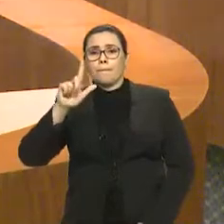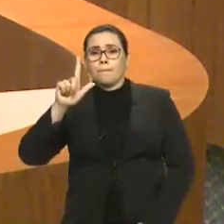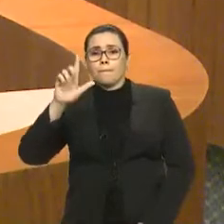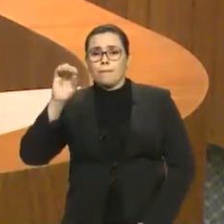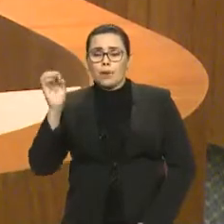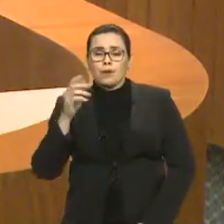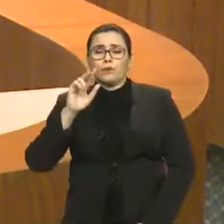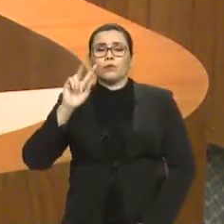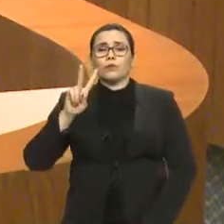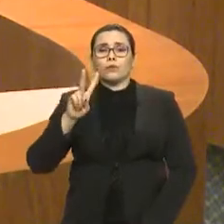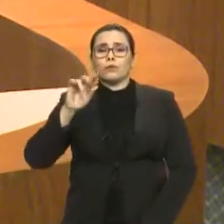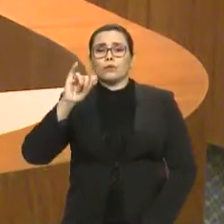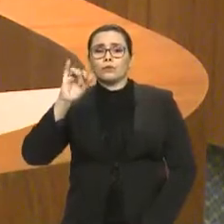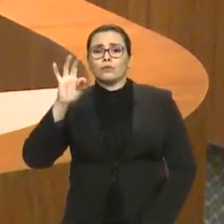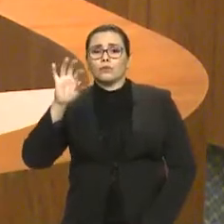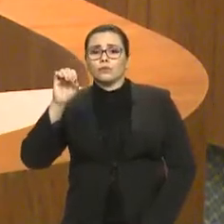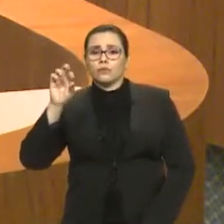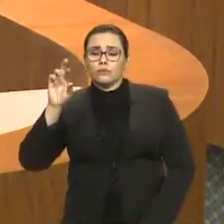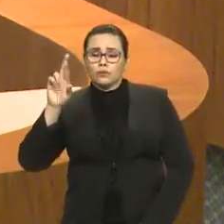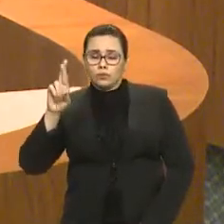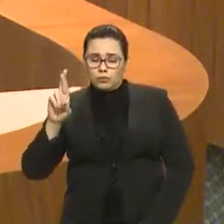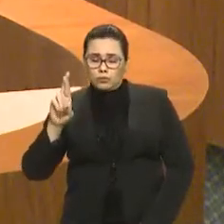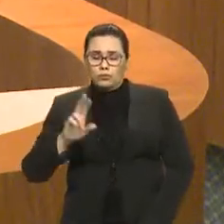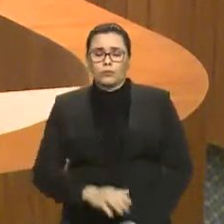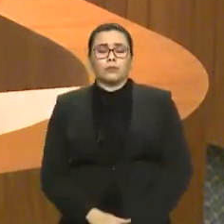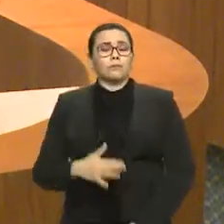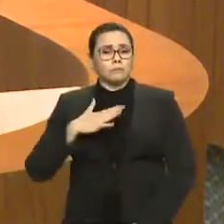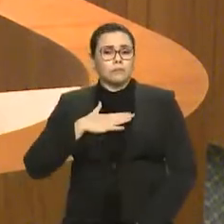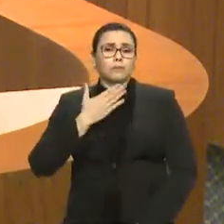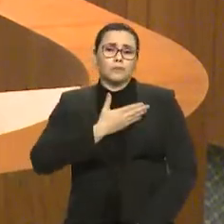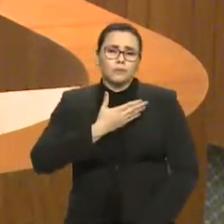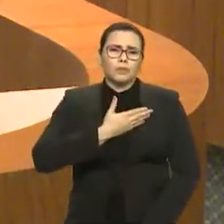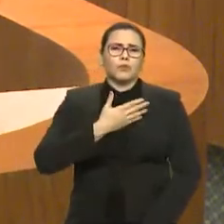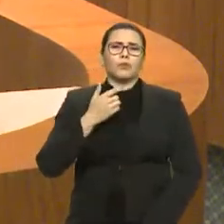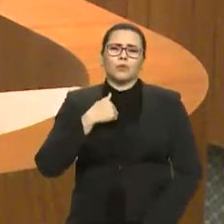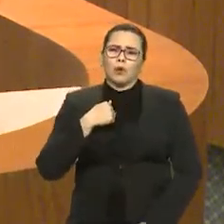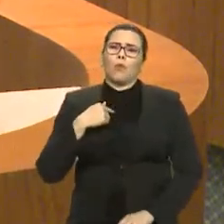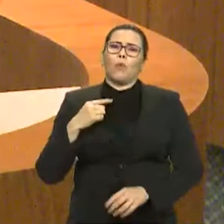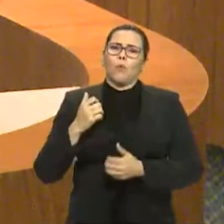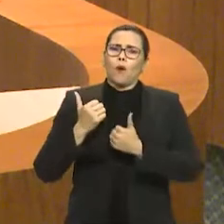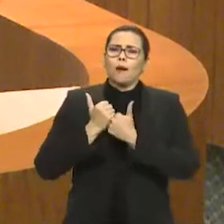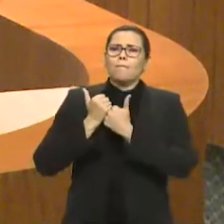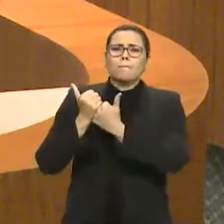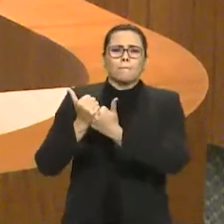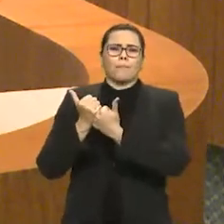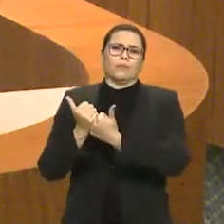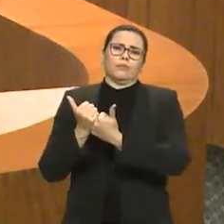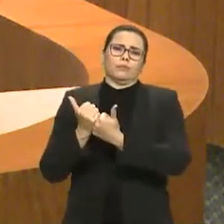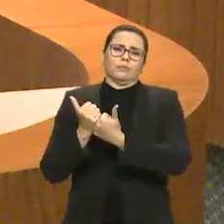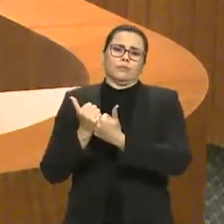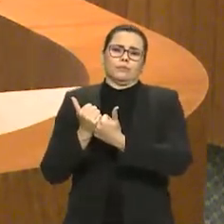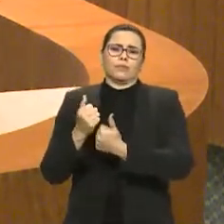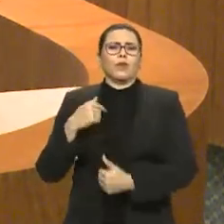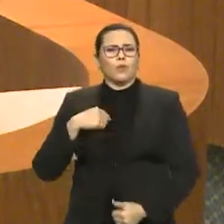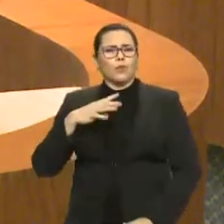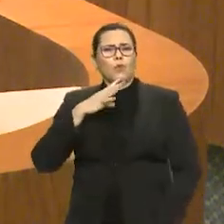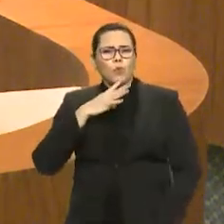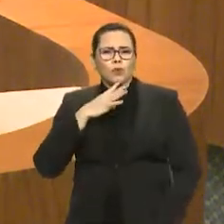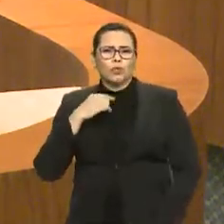Luís, por vários aspectos que eu passo a mencionar e fazer o registro aqui agora. Conheço o Paulo